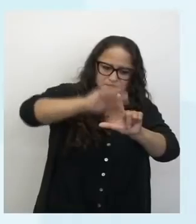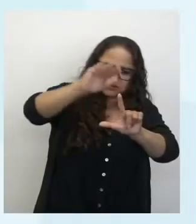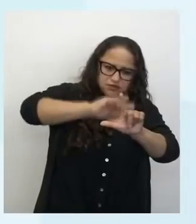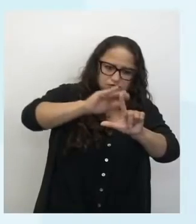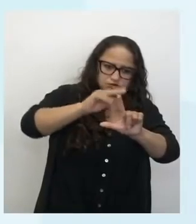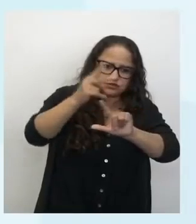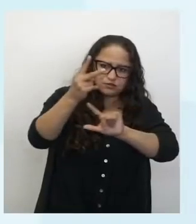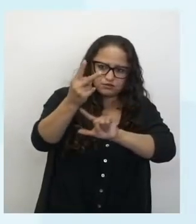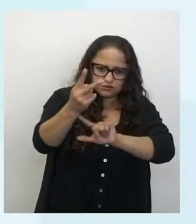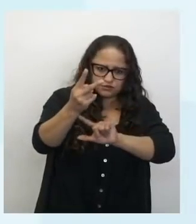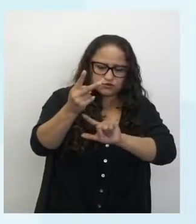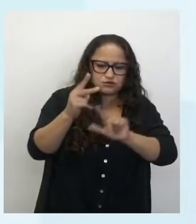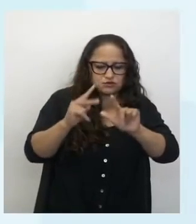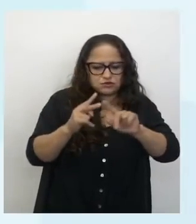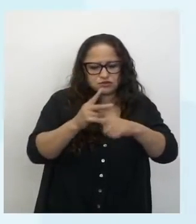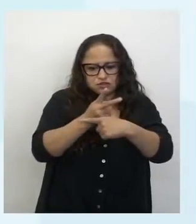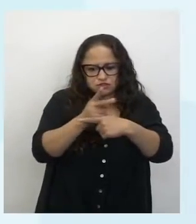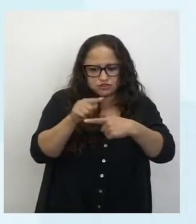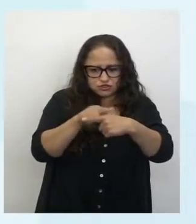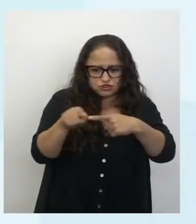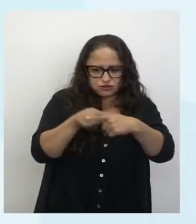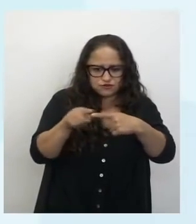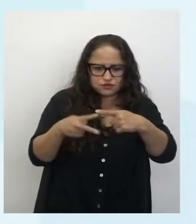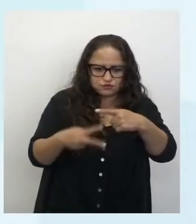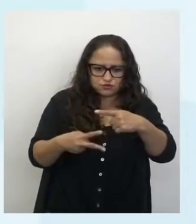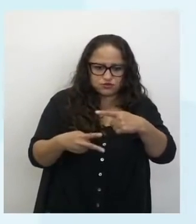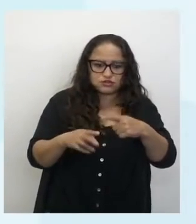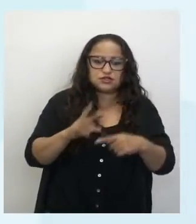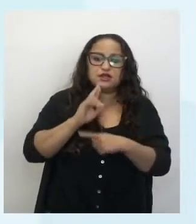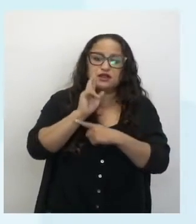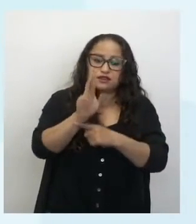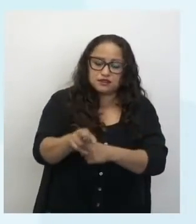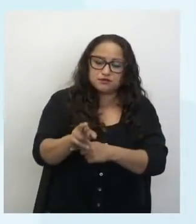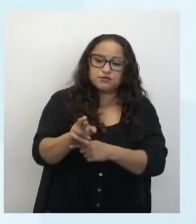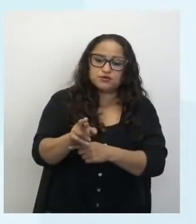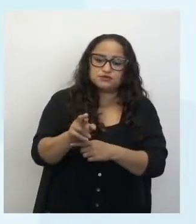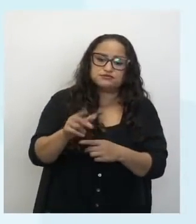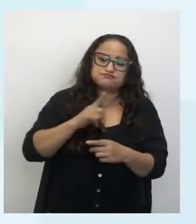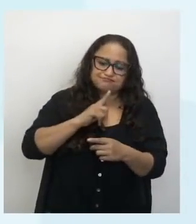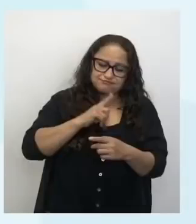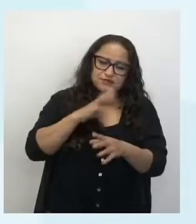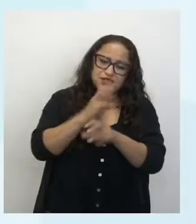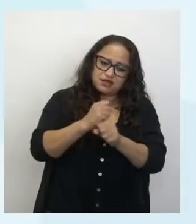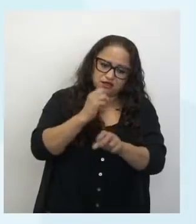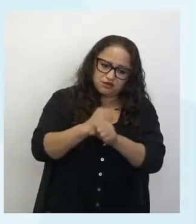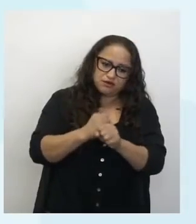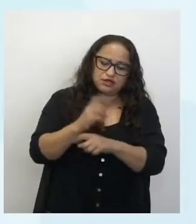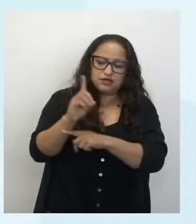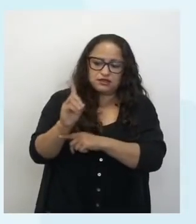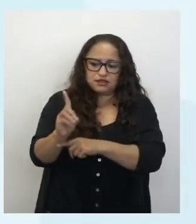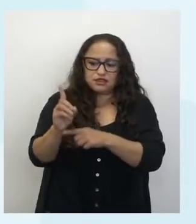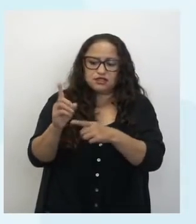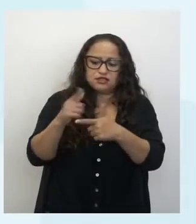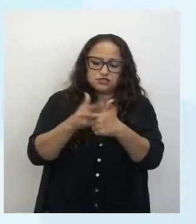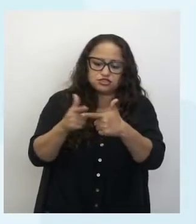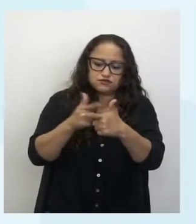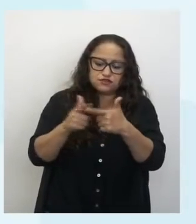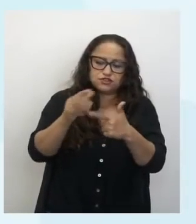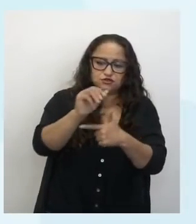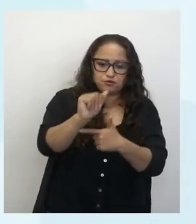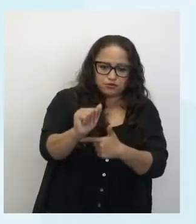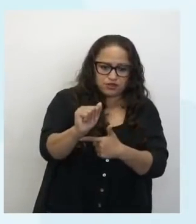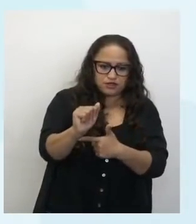D. E depois, vocês vão calcular a razão nesta ordem, tá certo? A área de D dividido pela área de